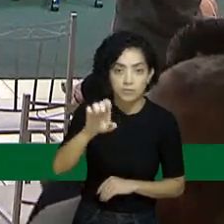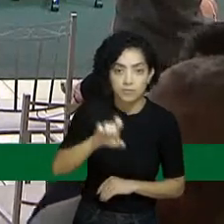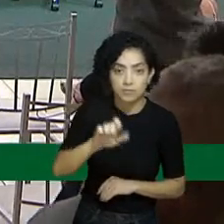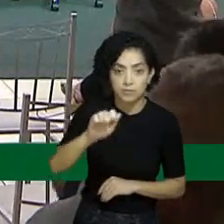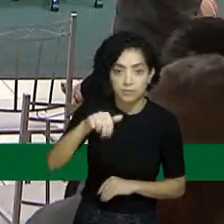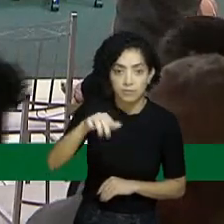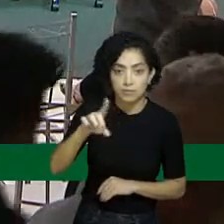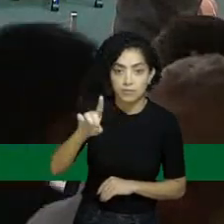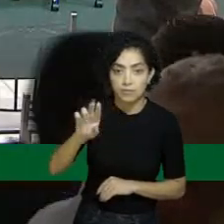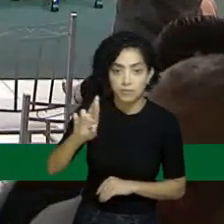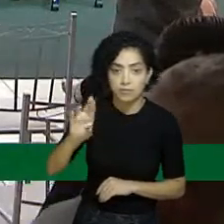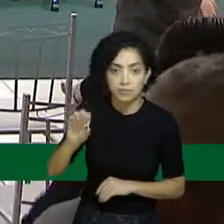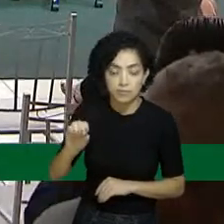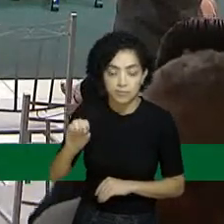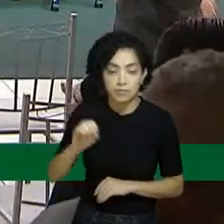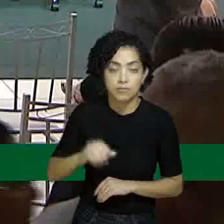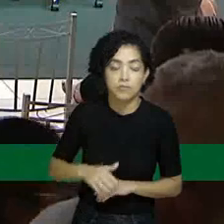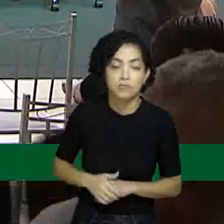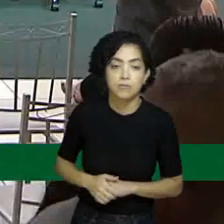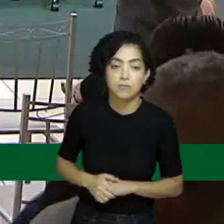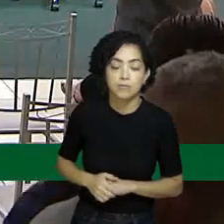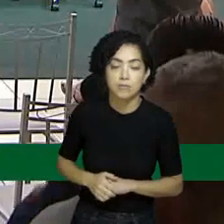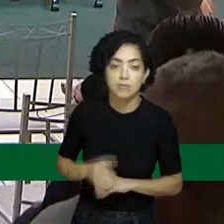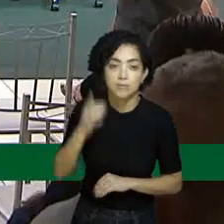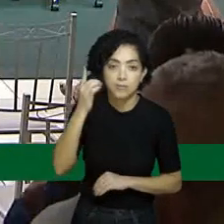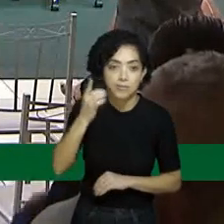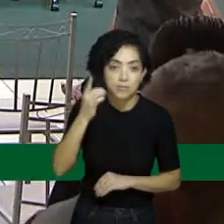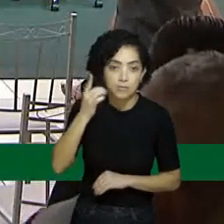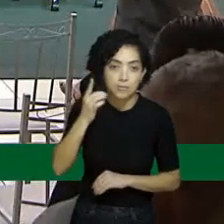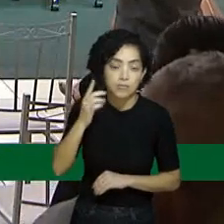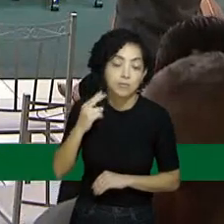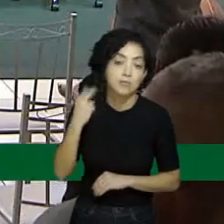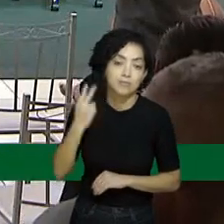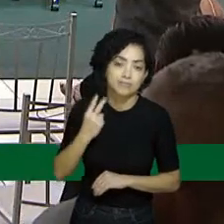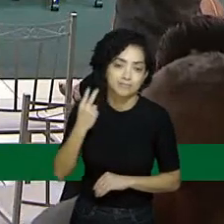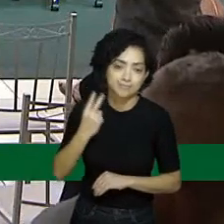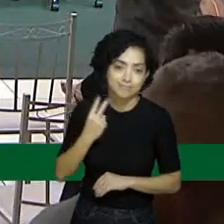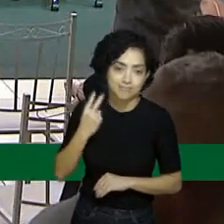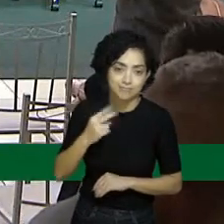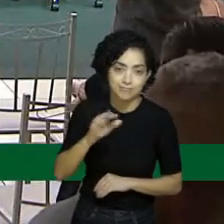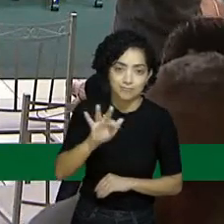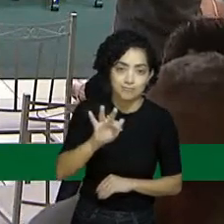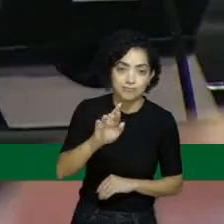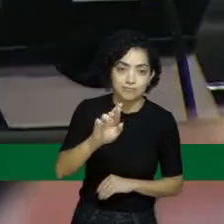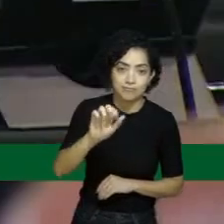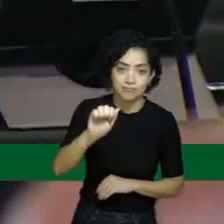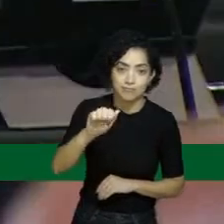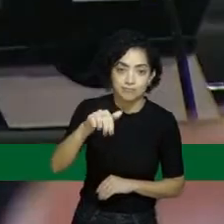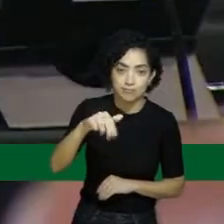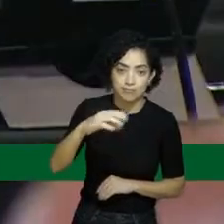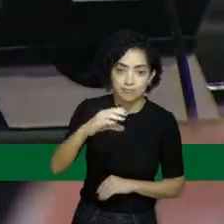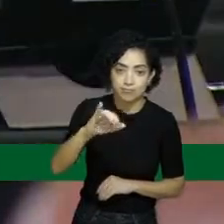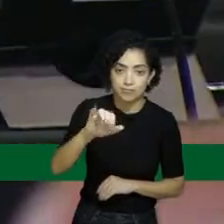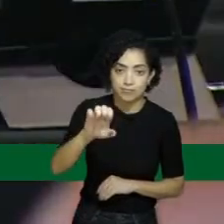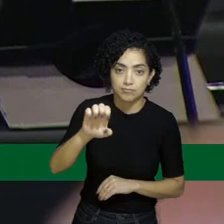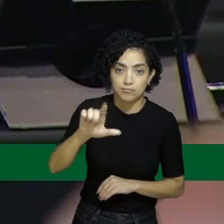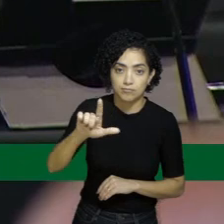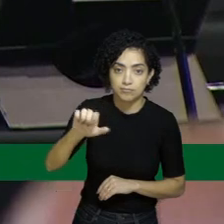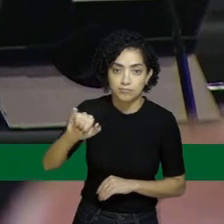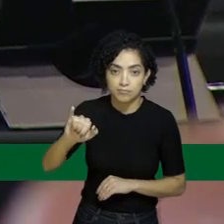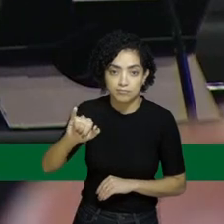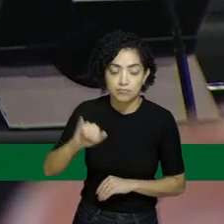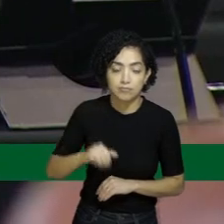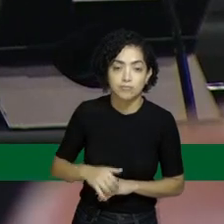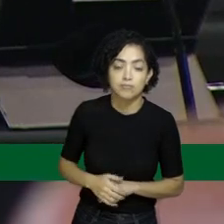Aires, popular Zai, vereador do município de Cunha Porã, Franciele Oberderfer, vereador do município de Iraceminha,